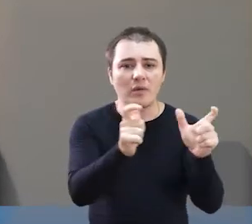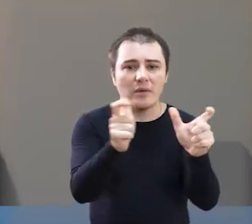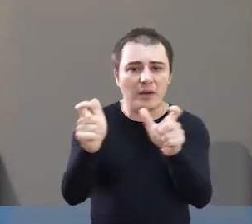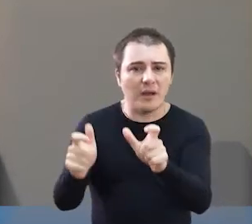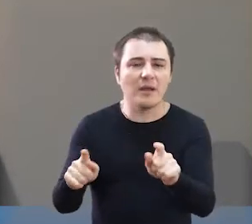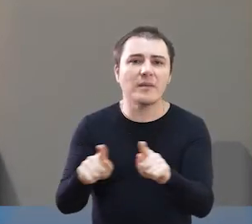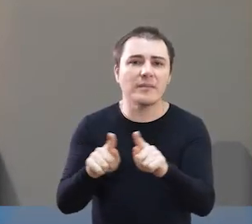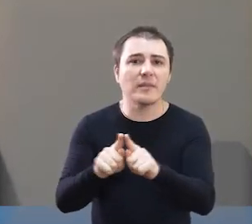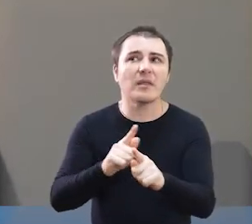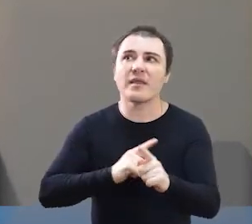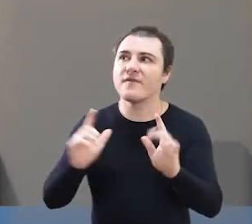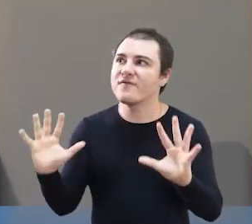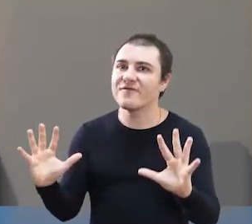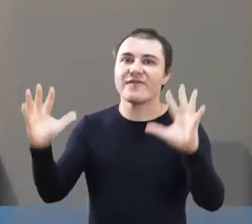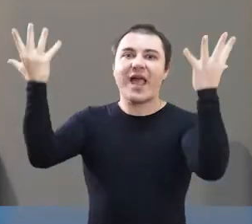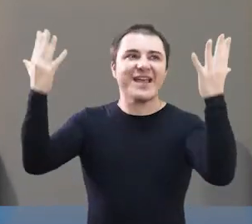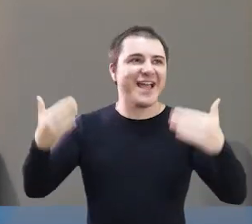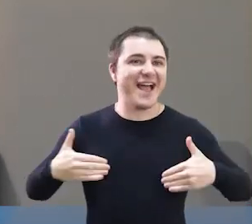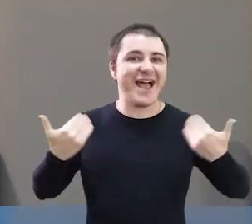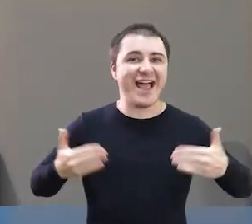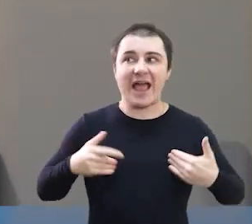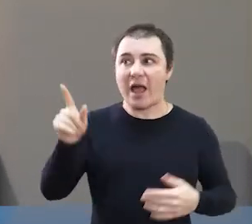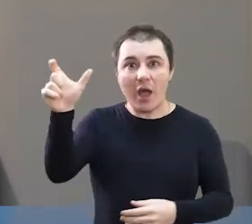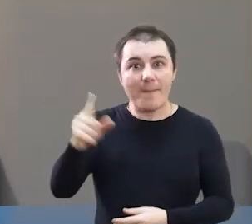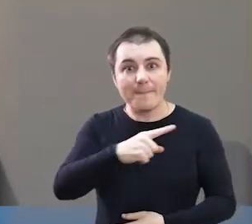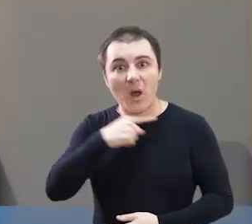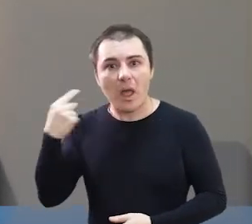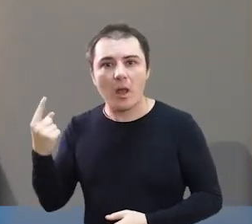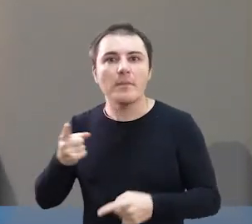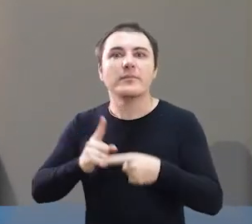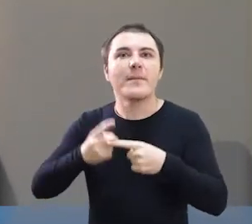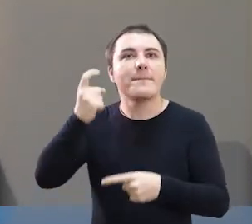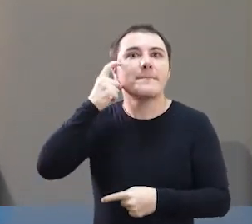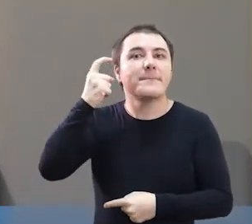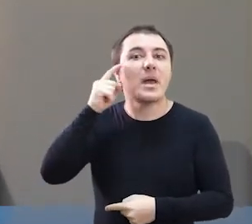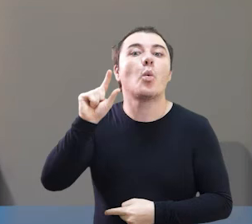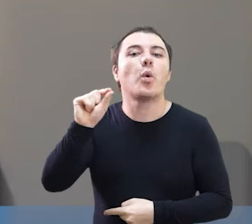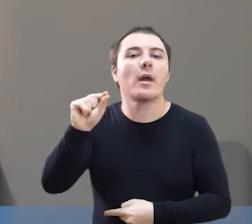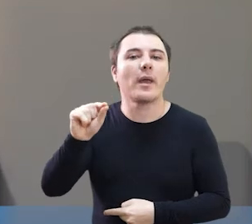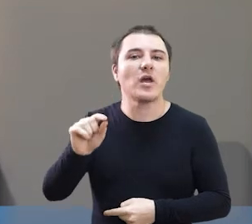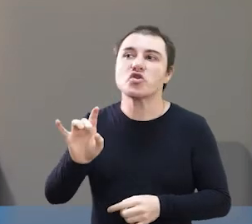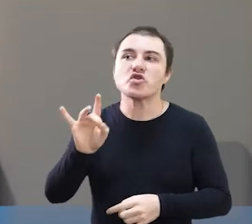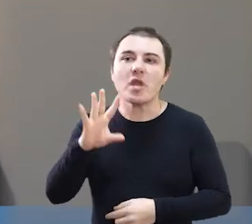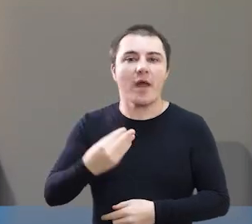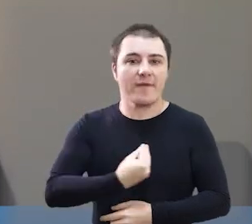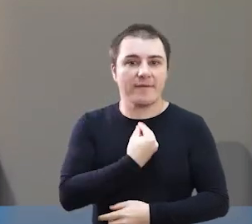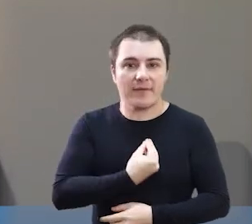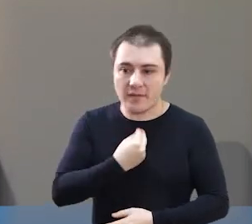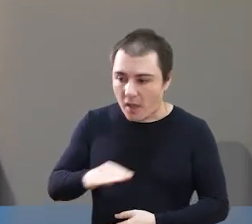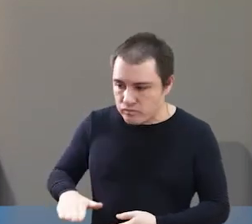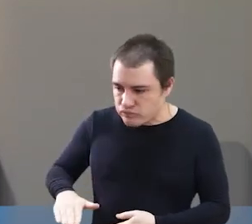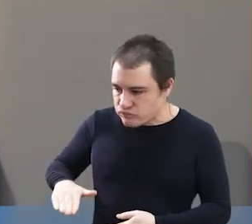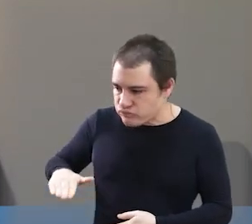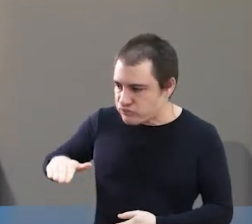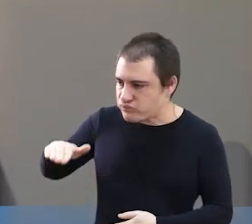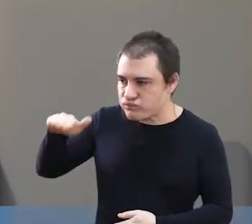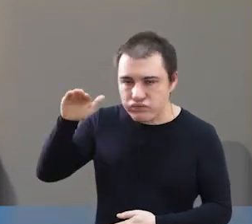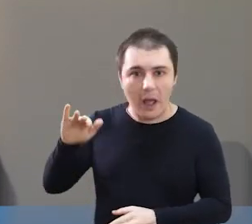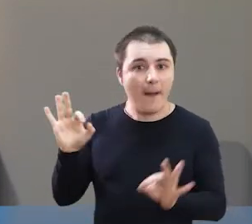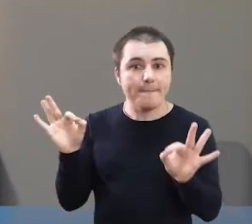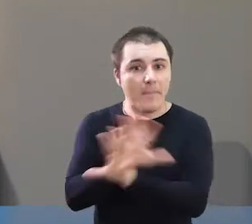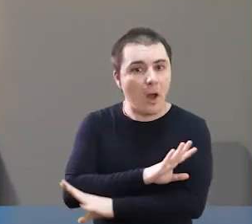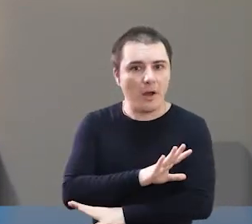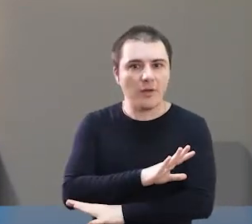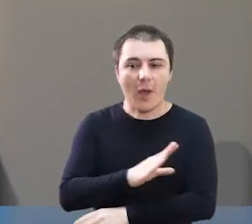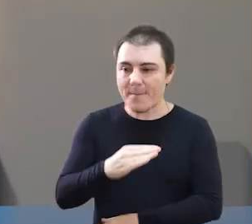uma festa de celebração quando essa pessoa falece, porque o que você acredita lá? Que, na verdade, ela